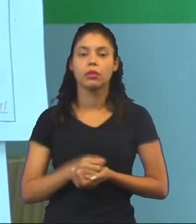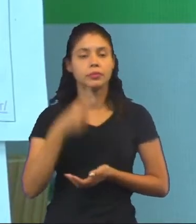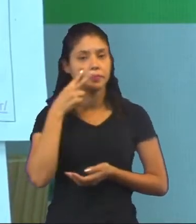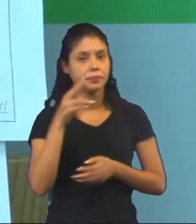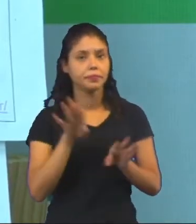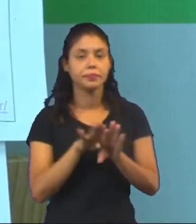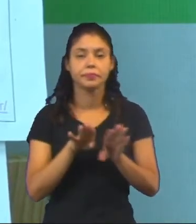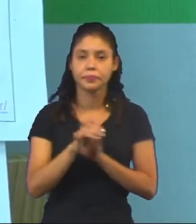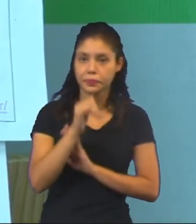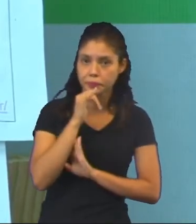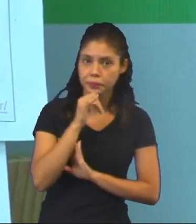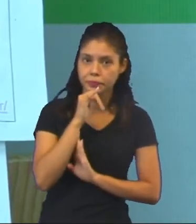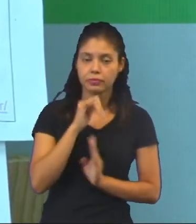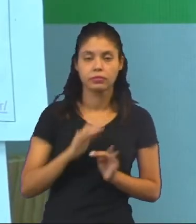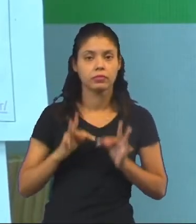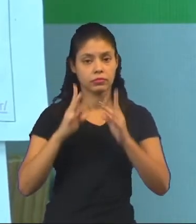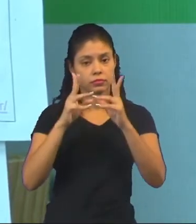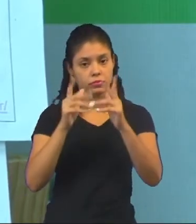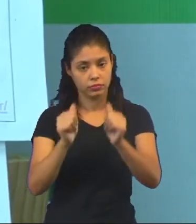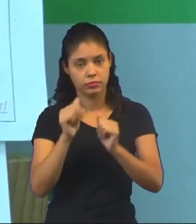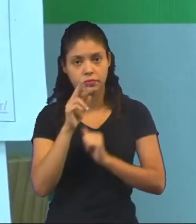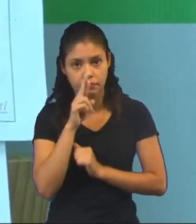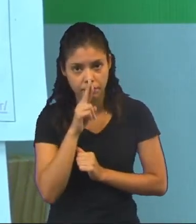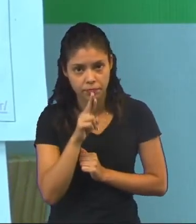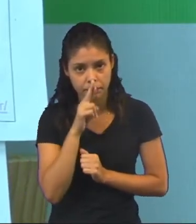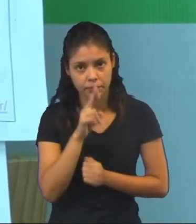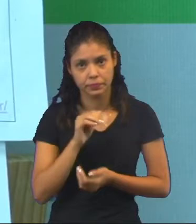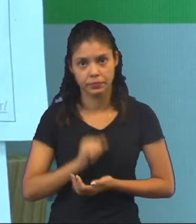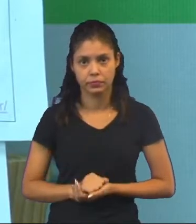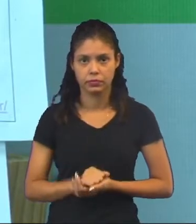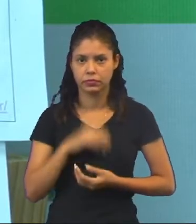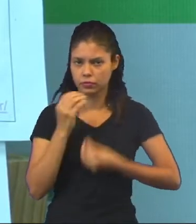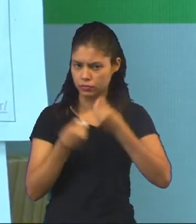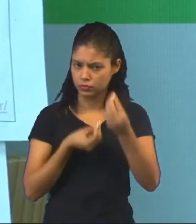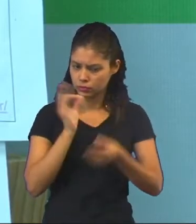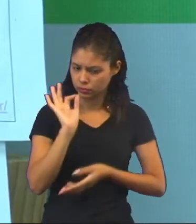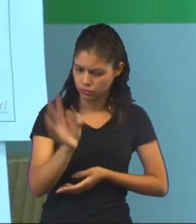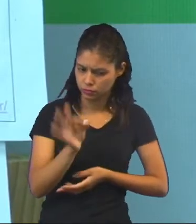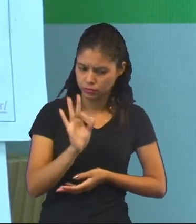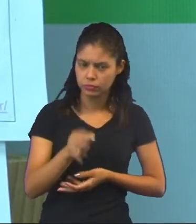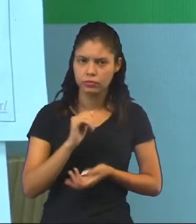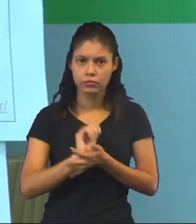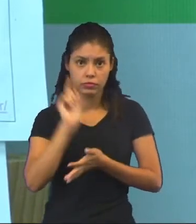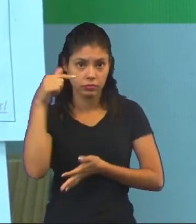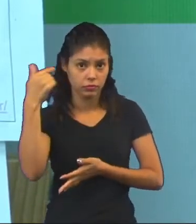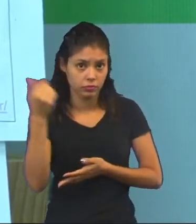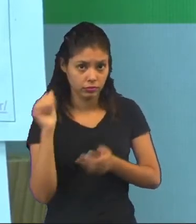vimos aí no exemplo. Todos responderam. Com certeza, disse